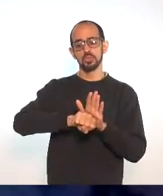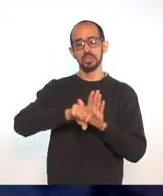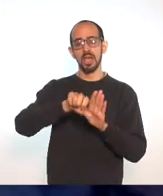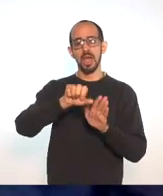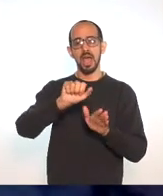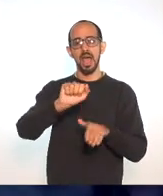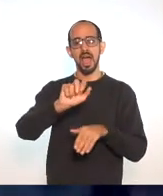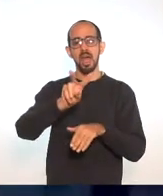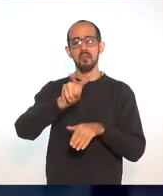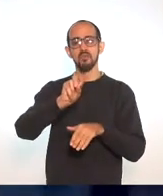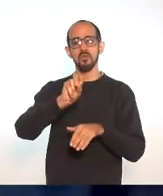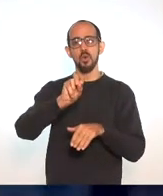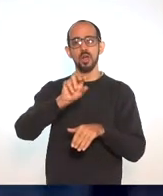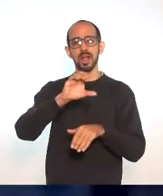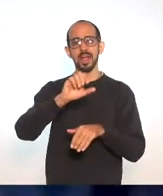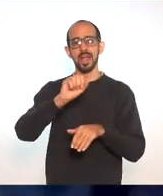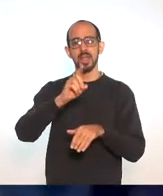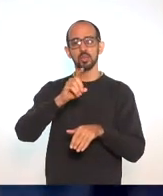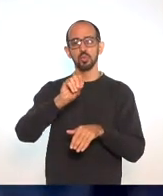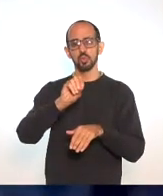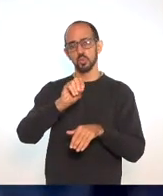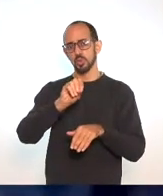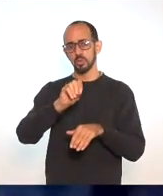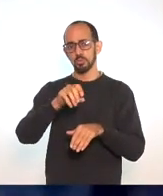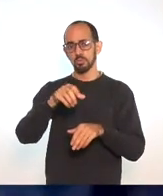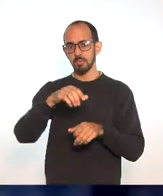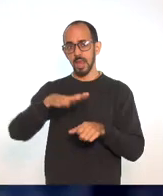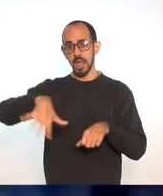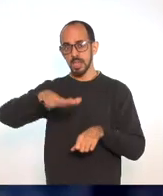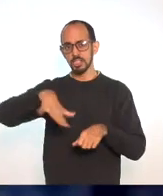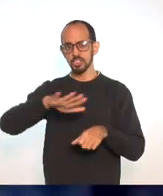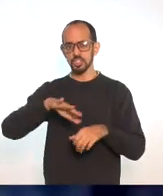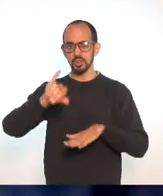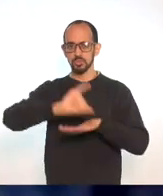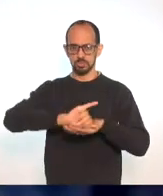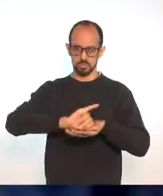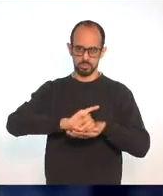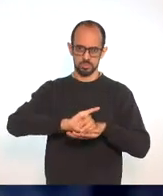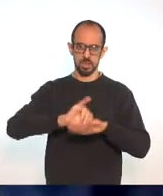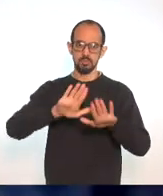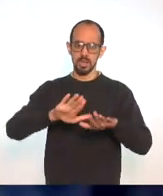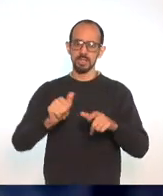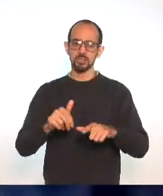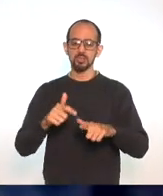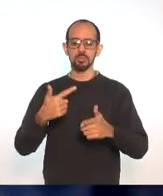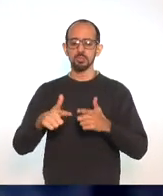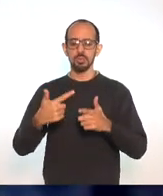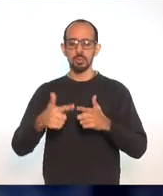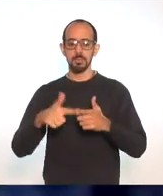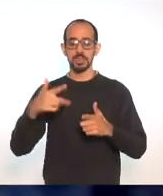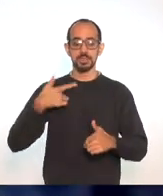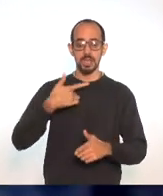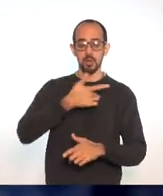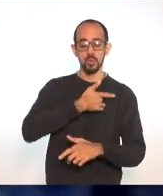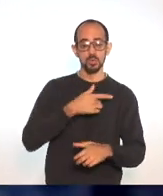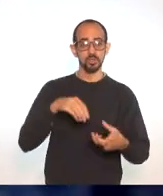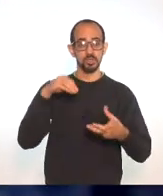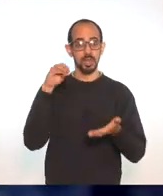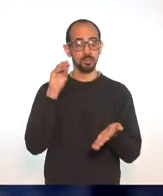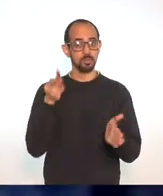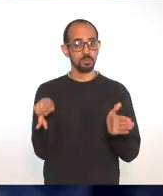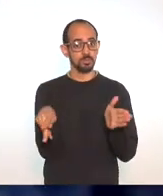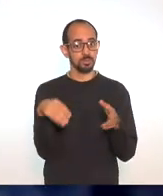votado pela região metropolitana a questão da Saúde ela tá em chope daí regulamentado na Constituição os